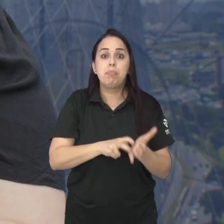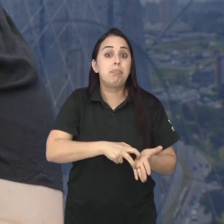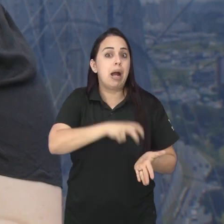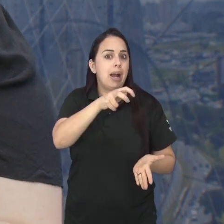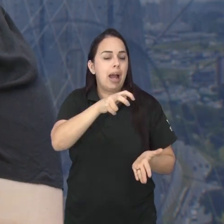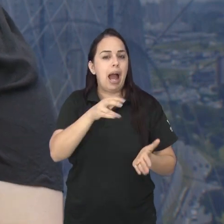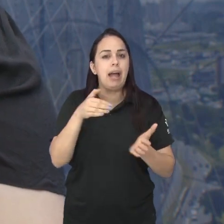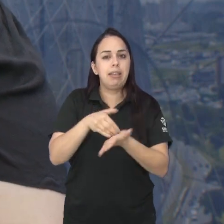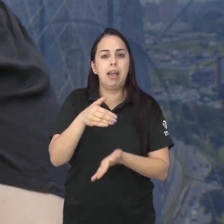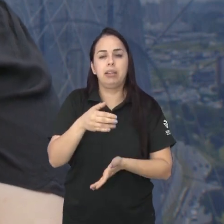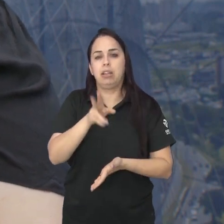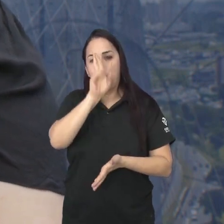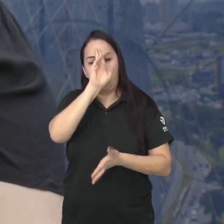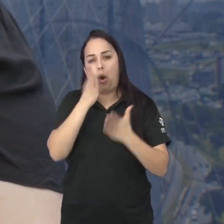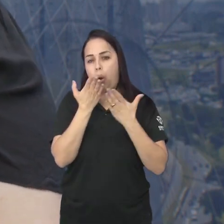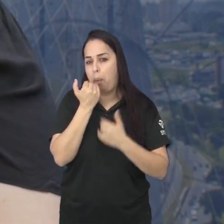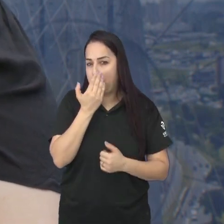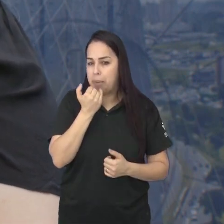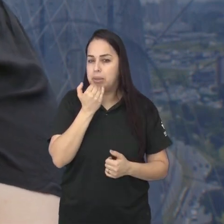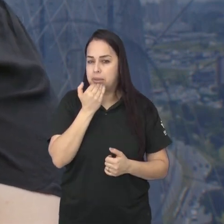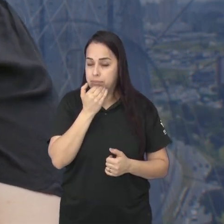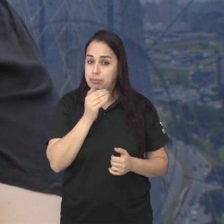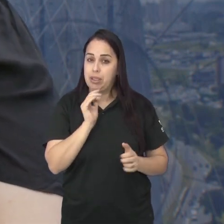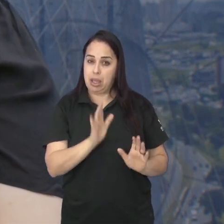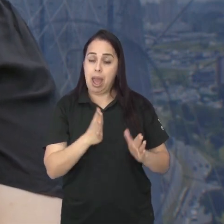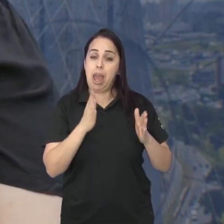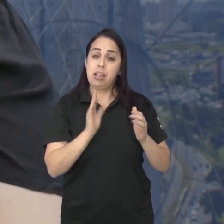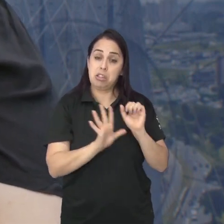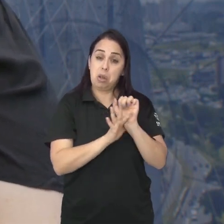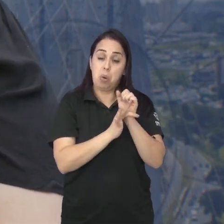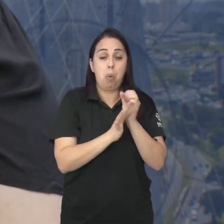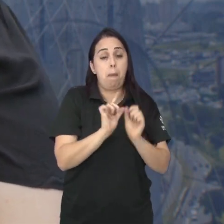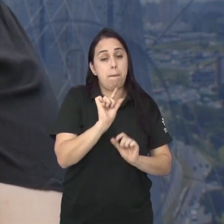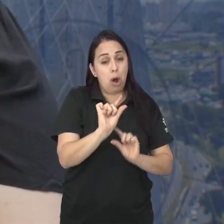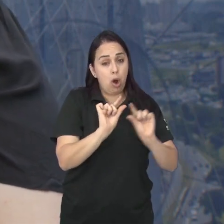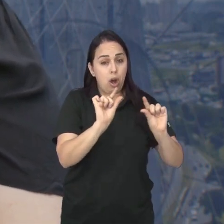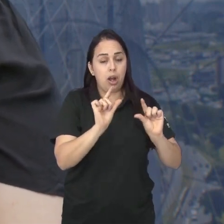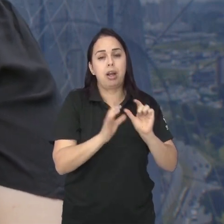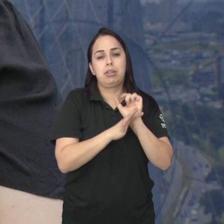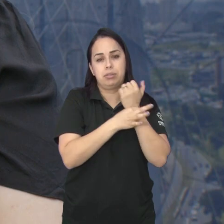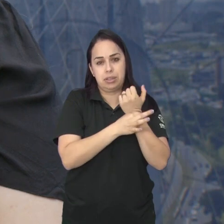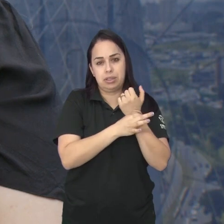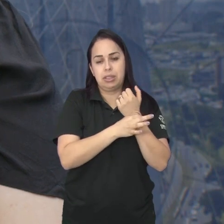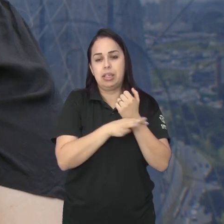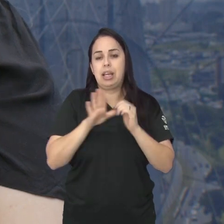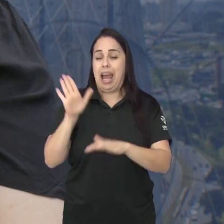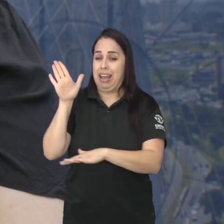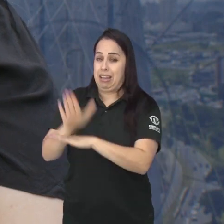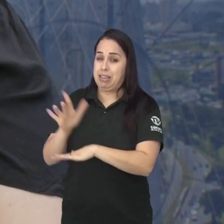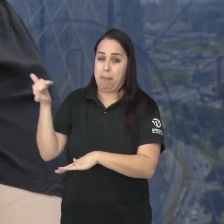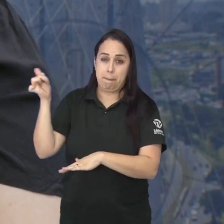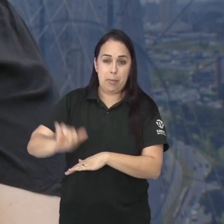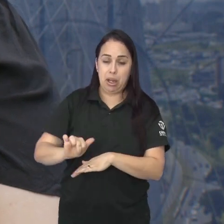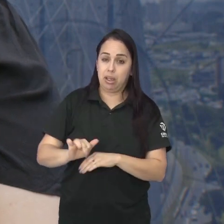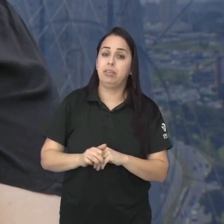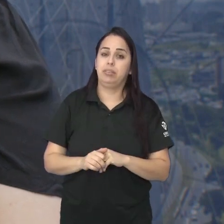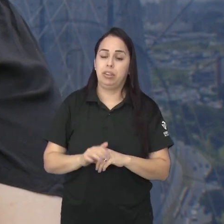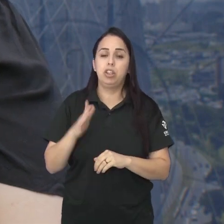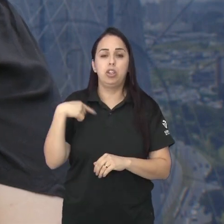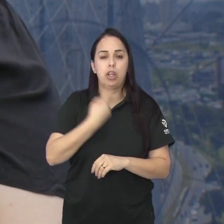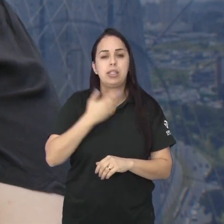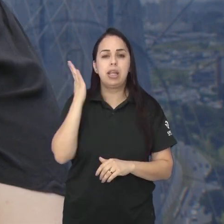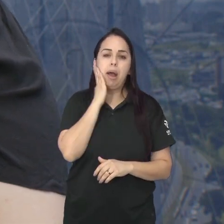começo da manhã até o horário do almoço, que é um horário um pouco mais seguro do que no final da tarde, que é onde a gente sabe